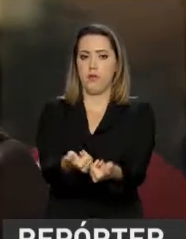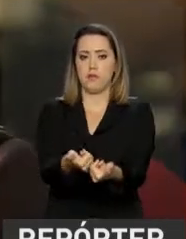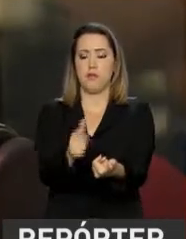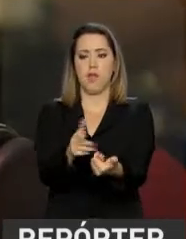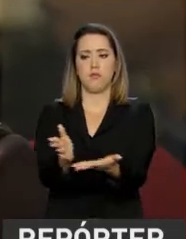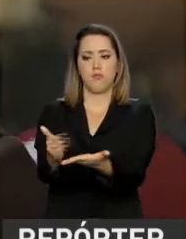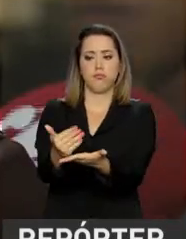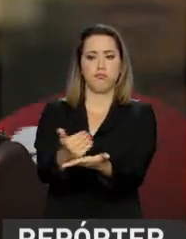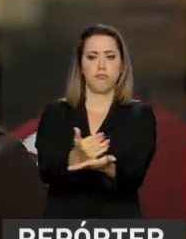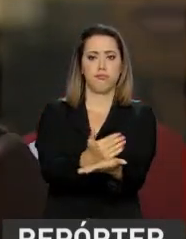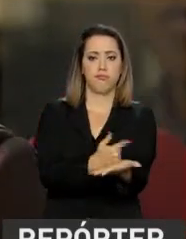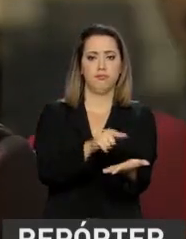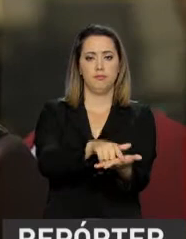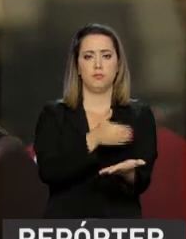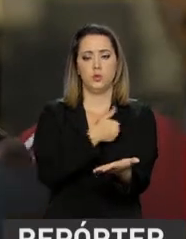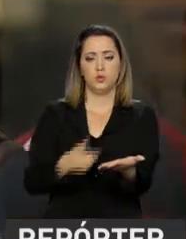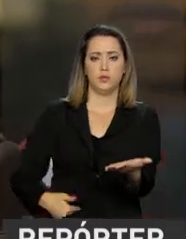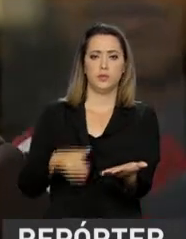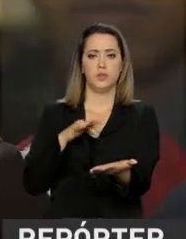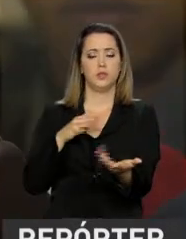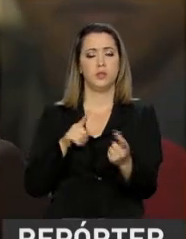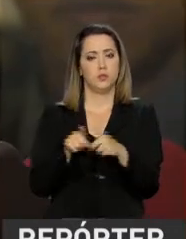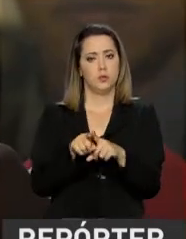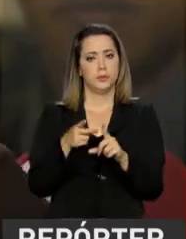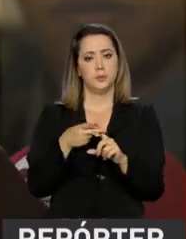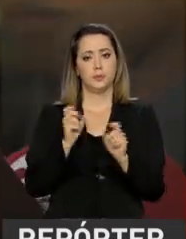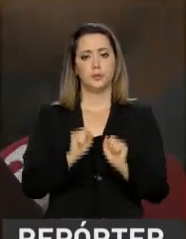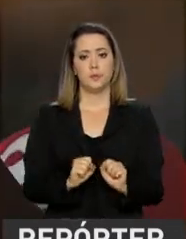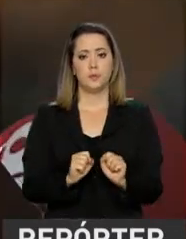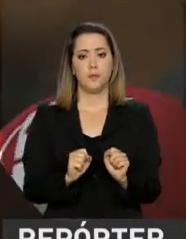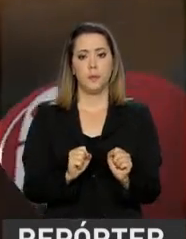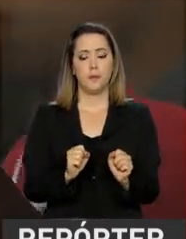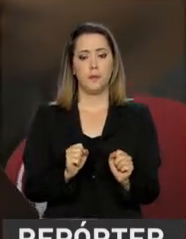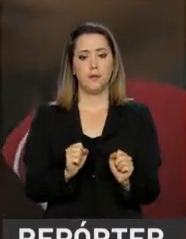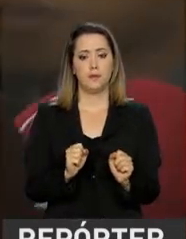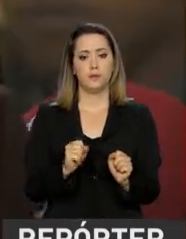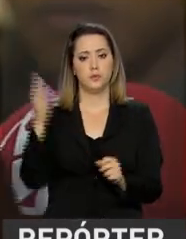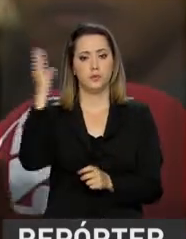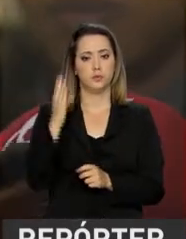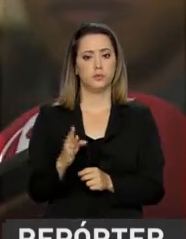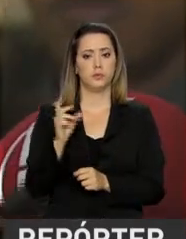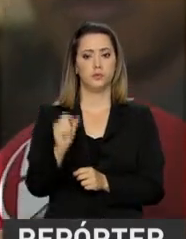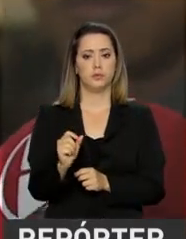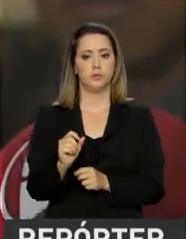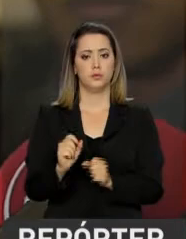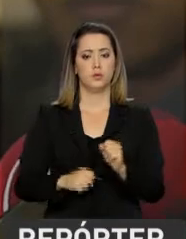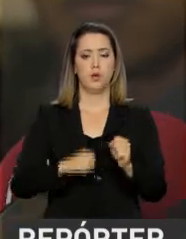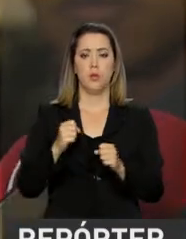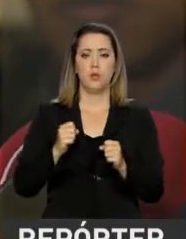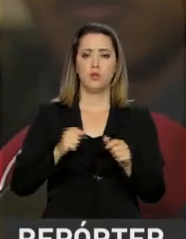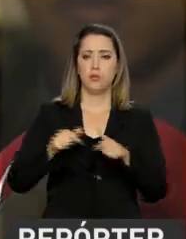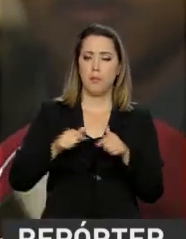e senso estado brasileiro na capacidade do brasil de produzir